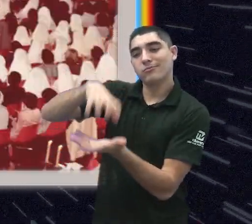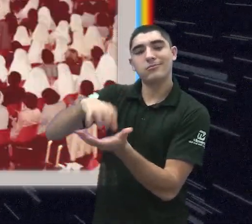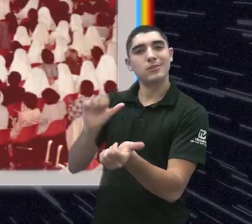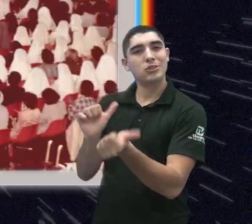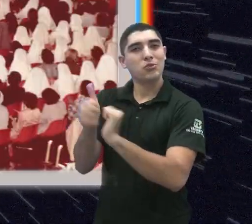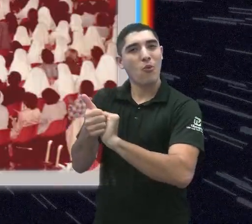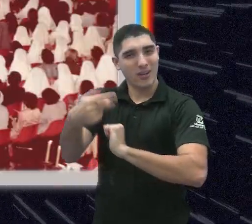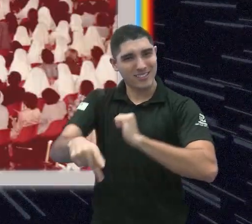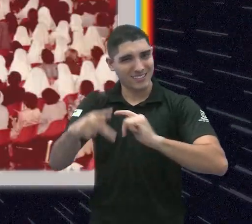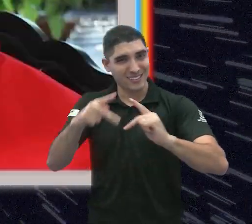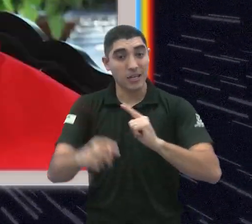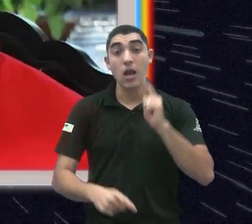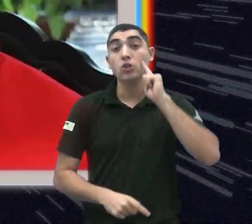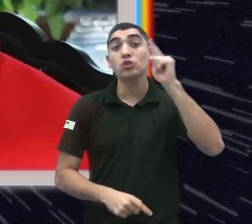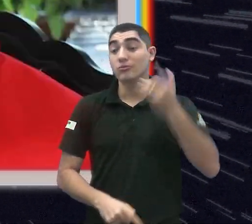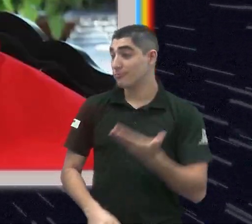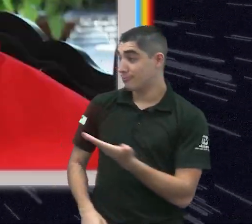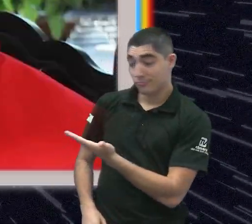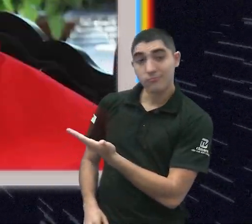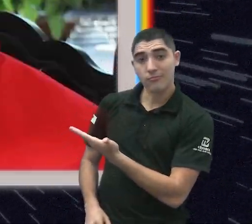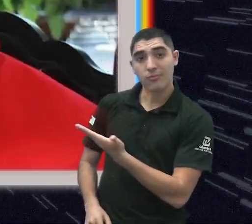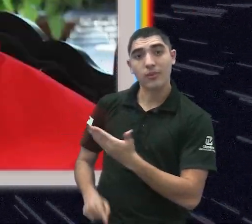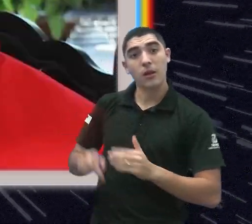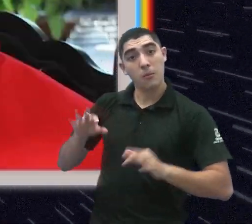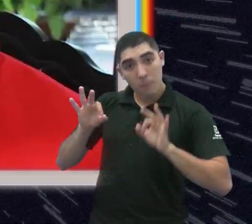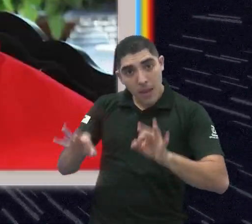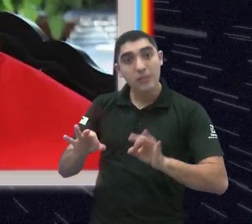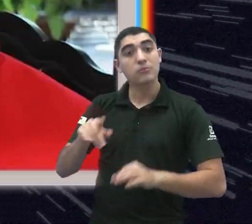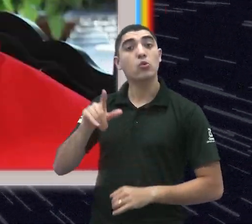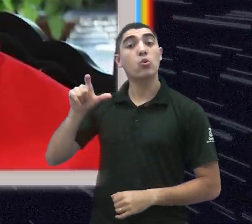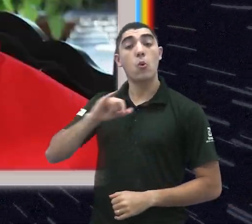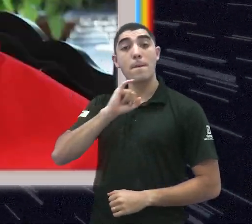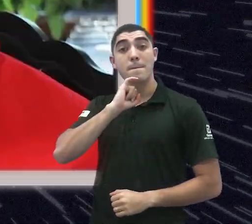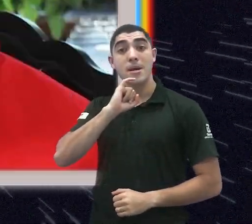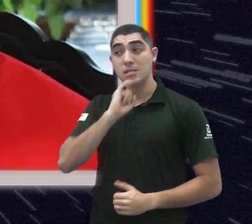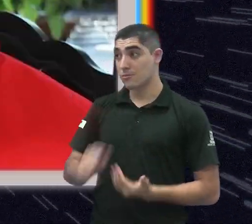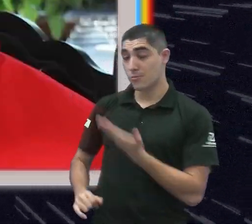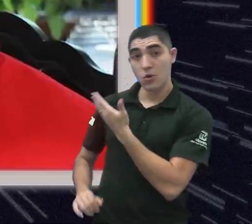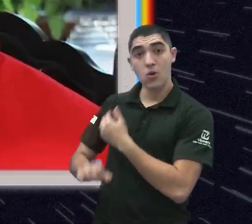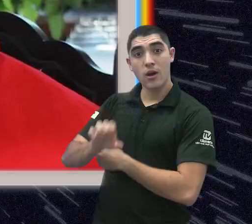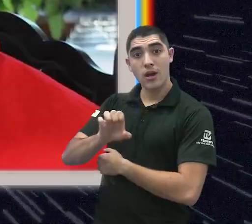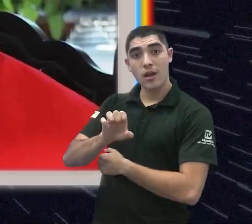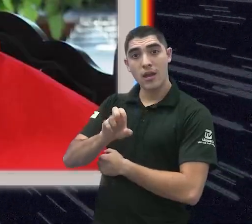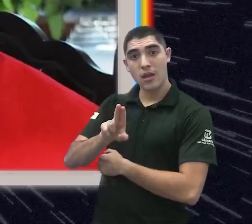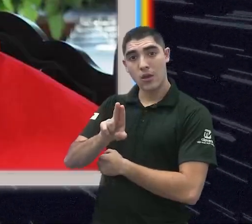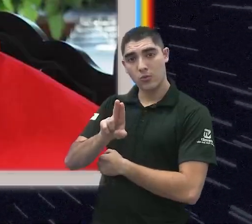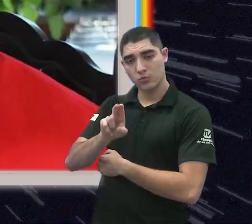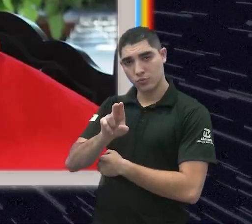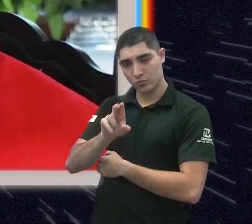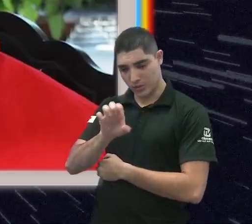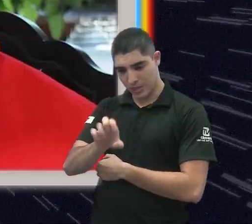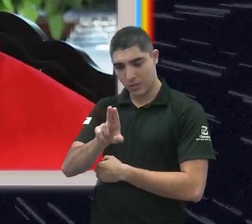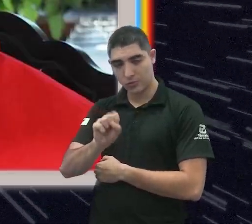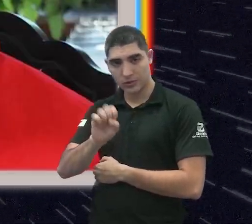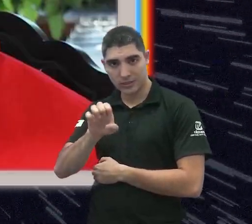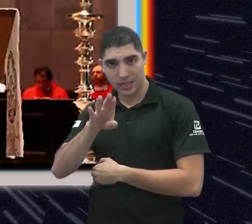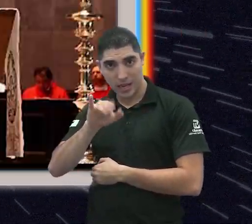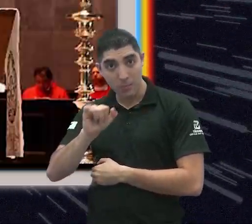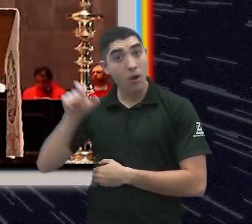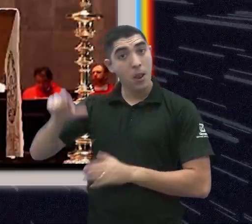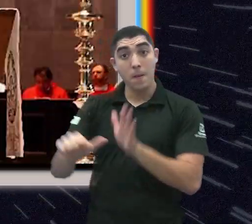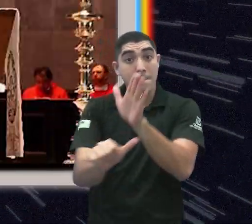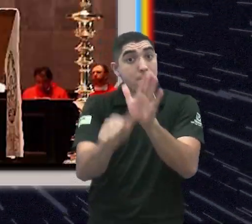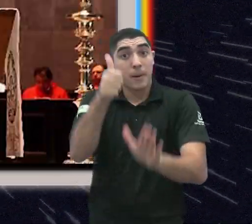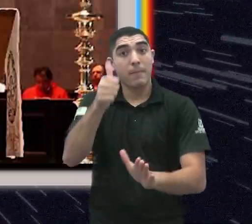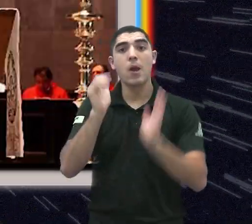São José. E nesse dia, Dom Eusébio Oscar Scheid foi ordenado o primeiro bispo da